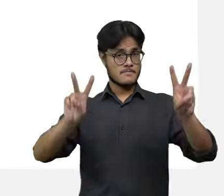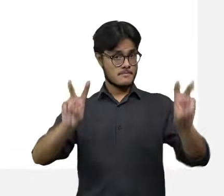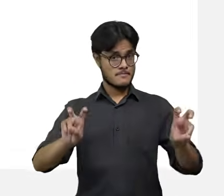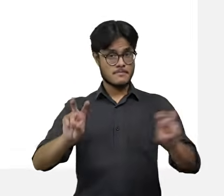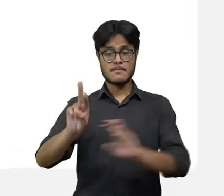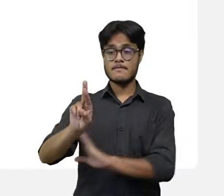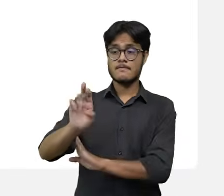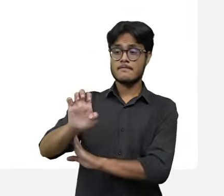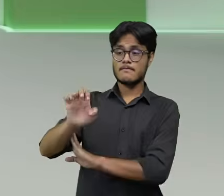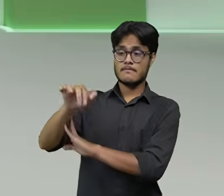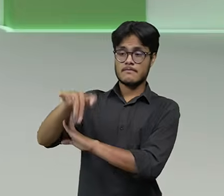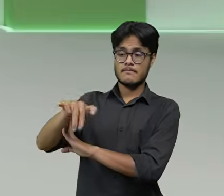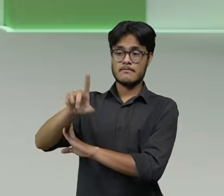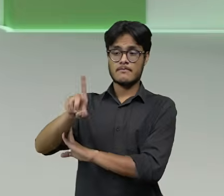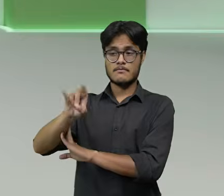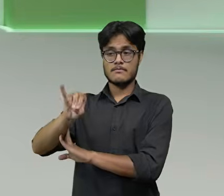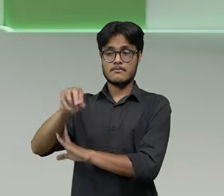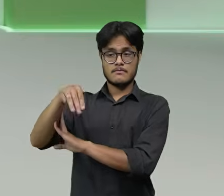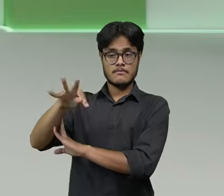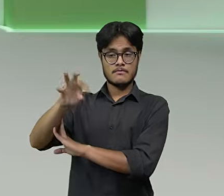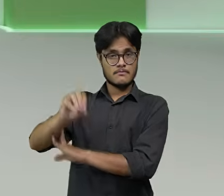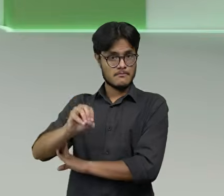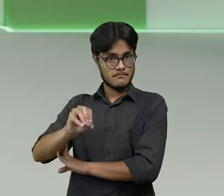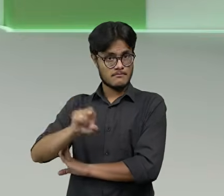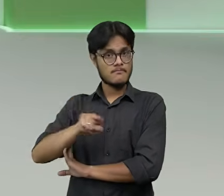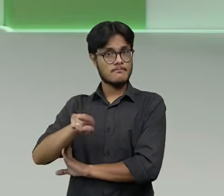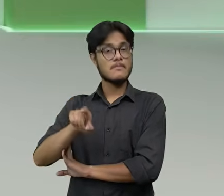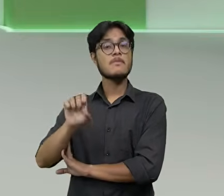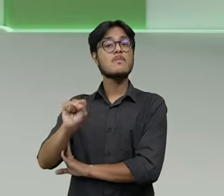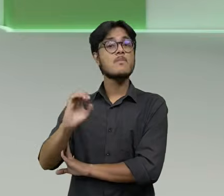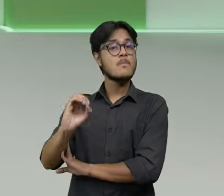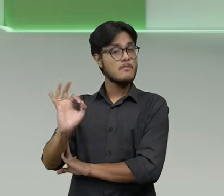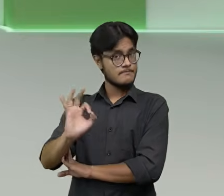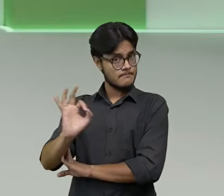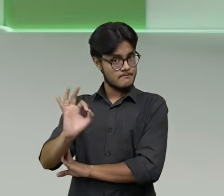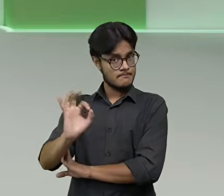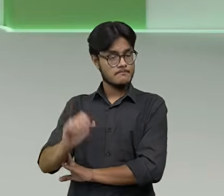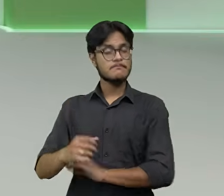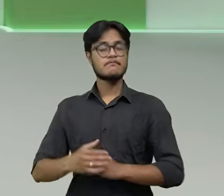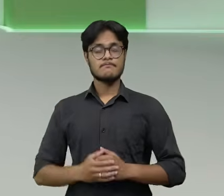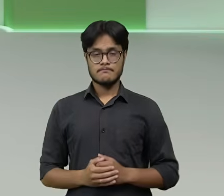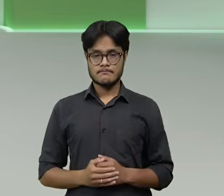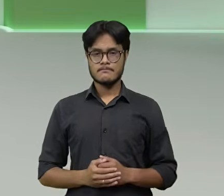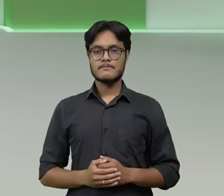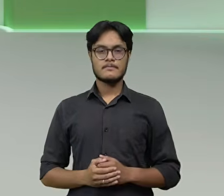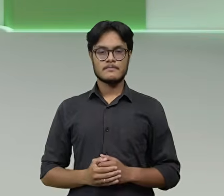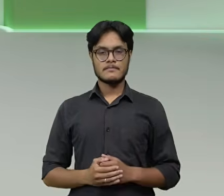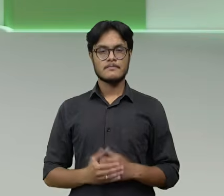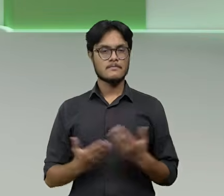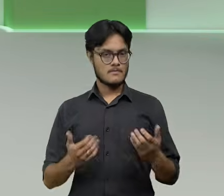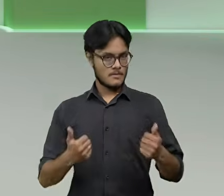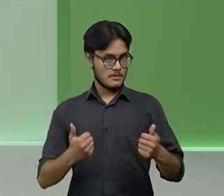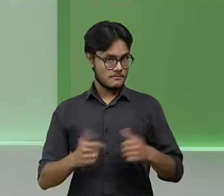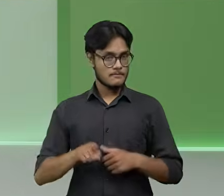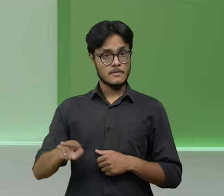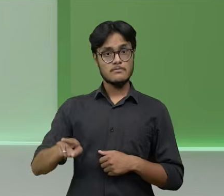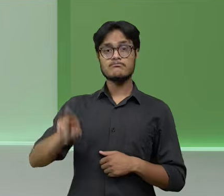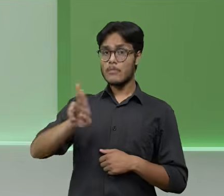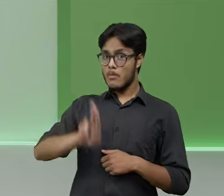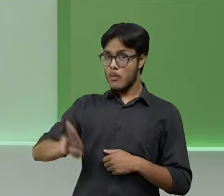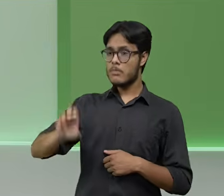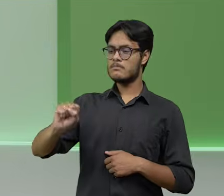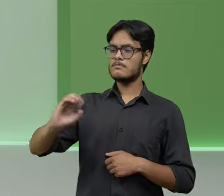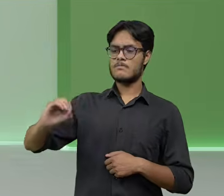rendimento. O rendimento do motor é de 80%. Então, ele aproveita 80%. Né?